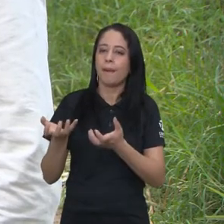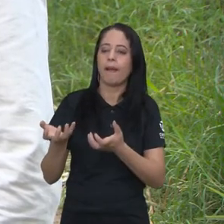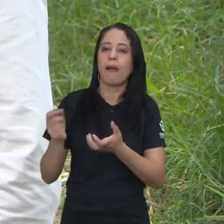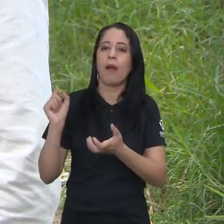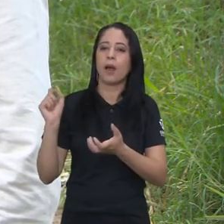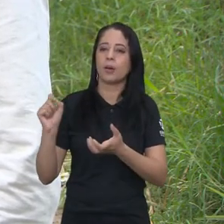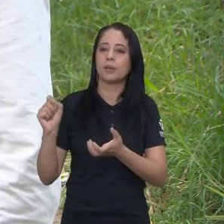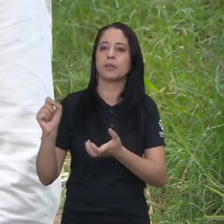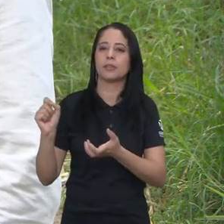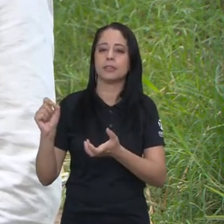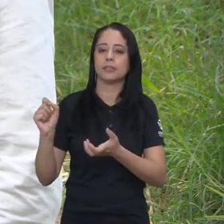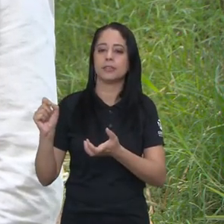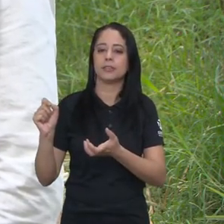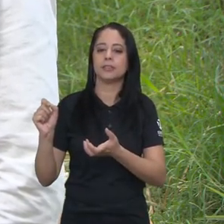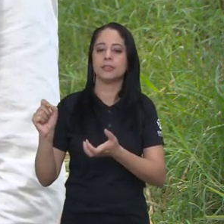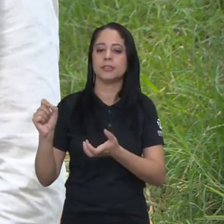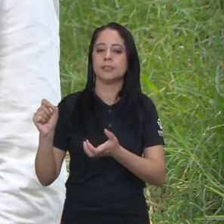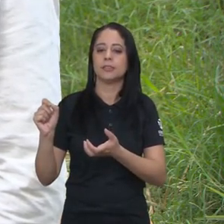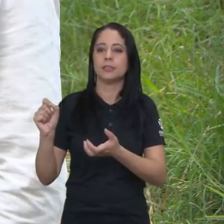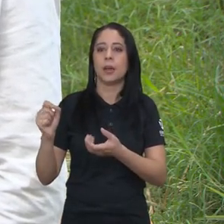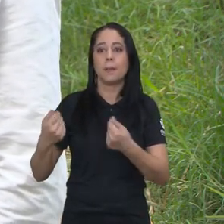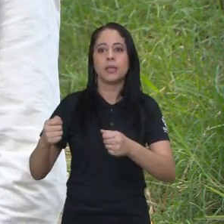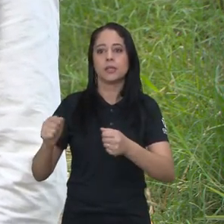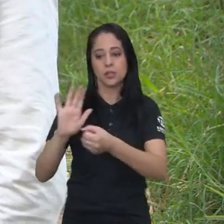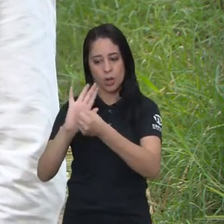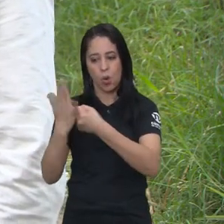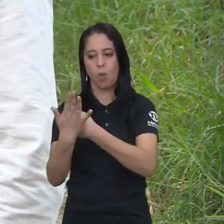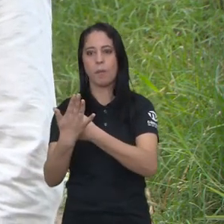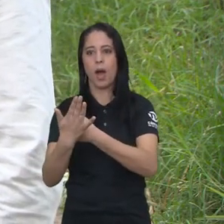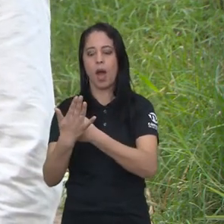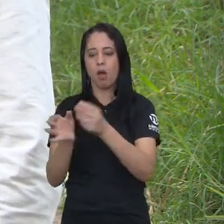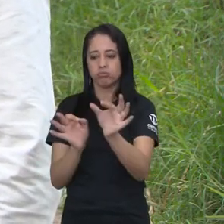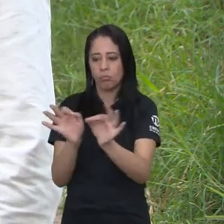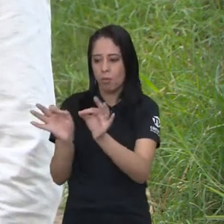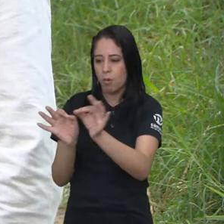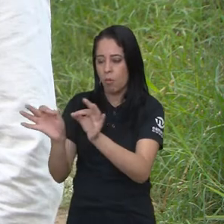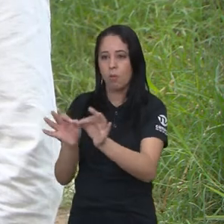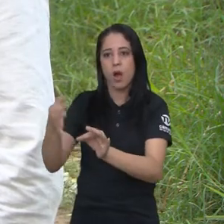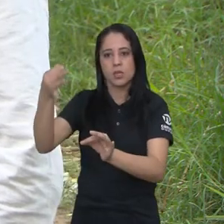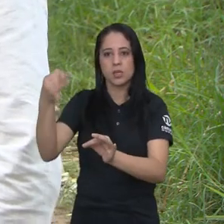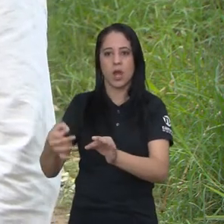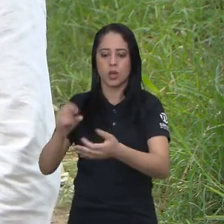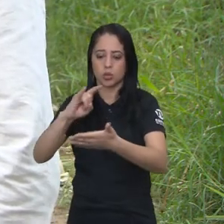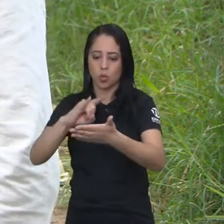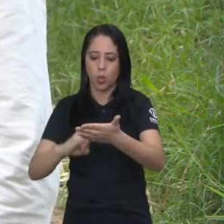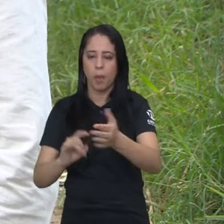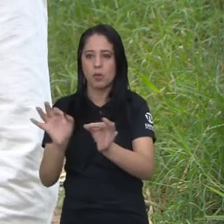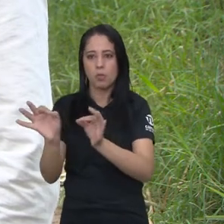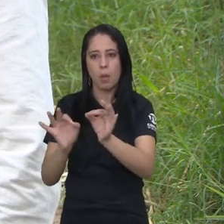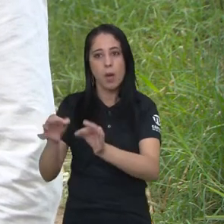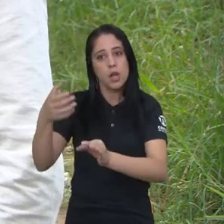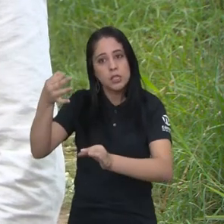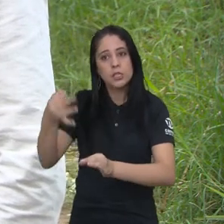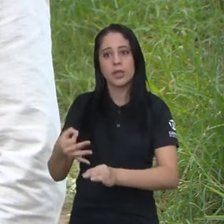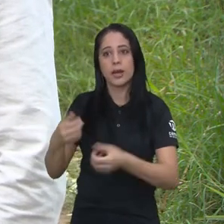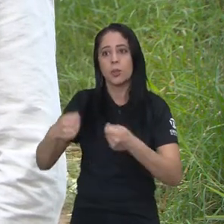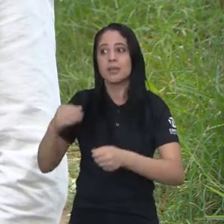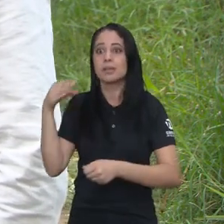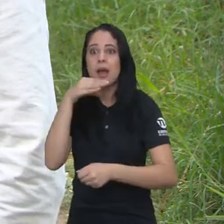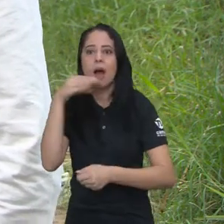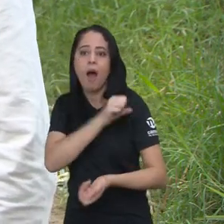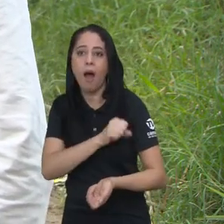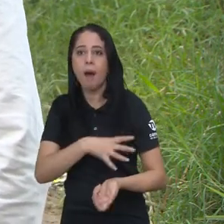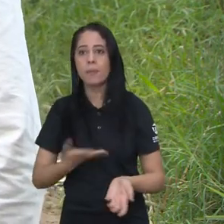gostaria que acontecesse e é a regularização a gente a gente gostaria que isso andasse de uma